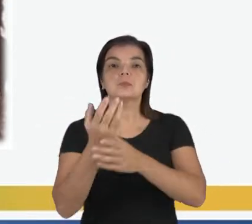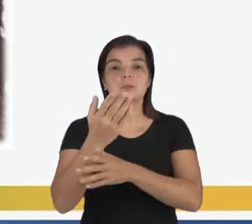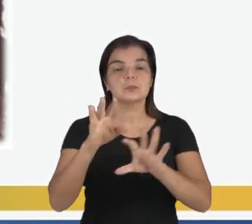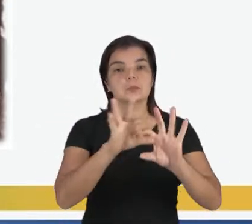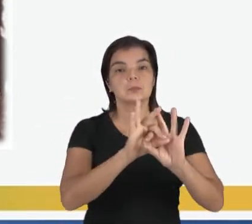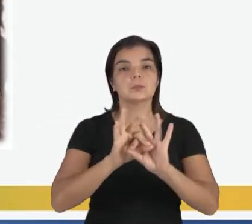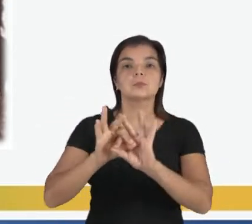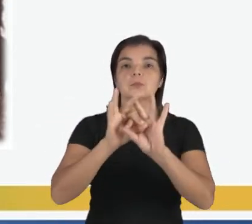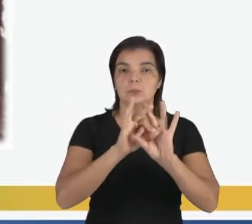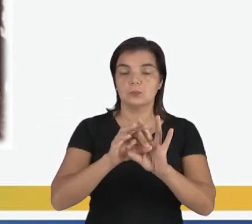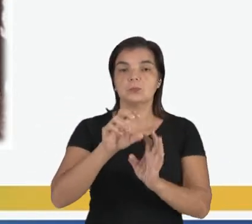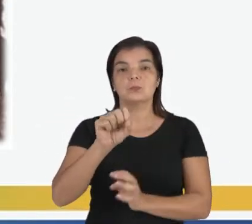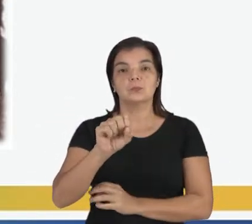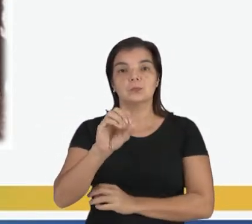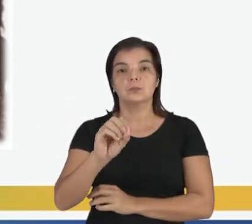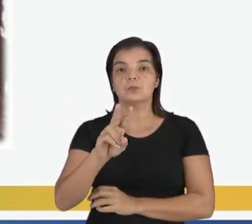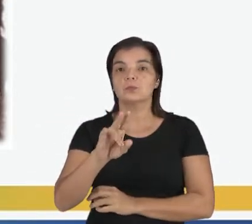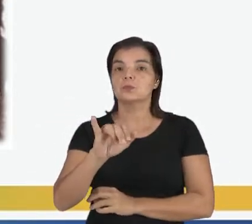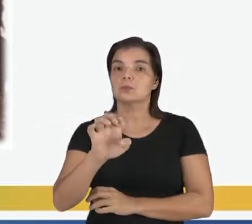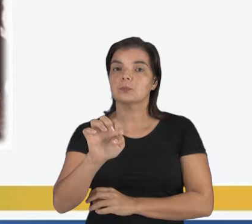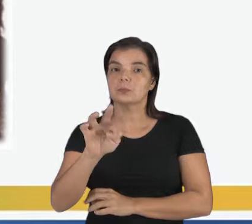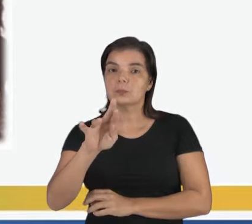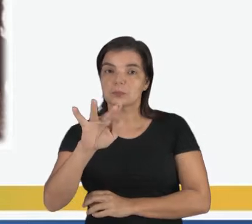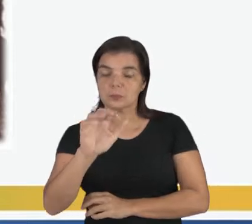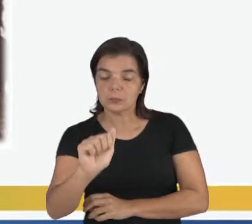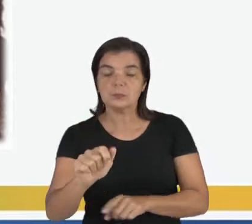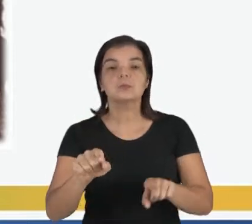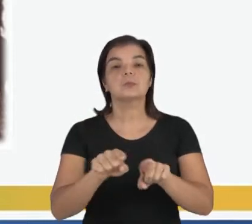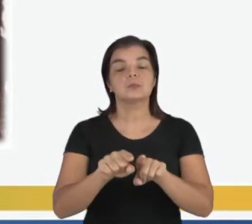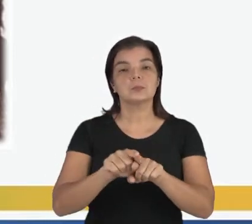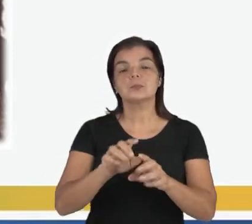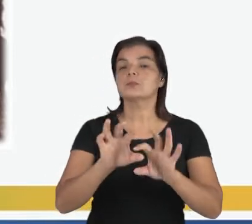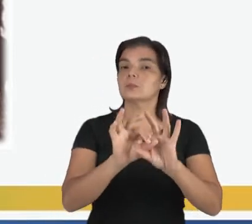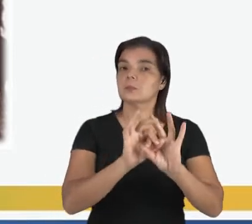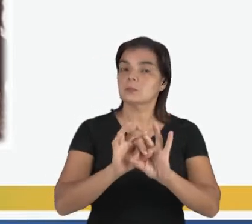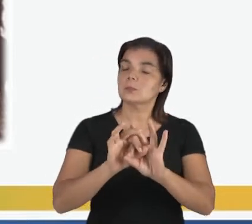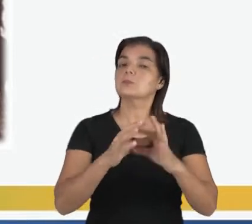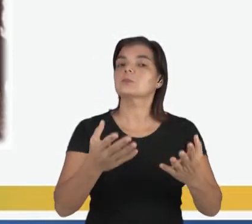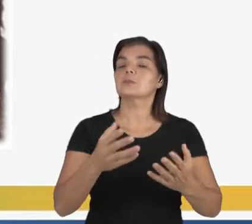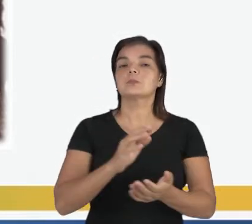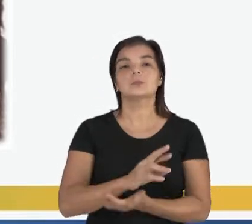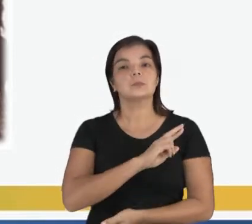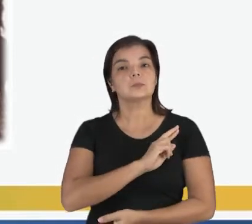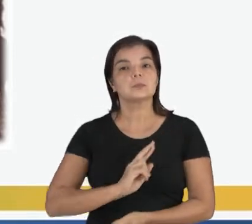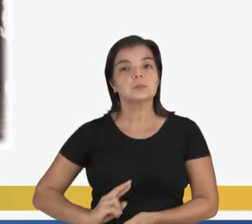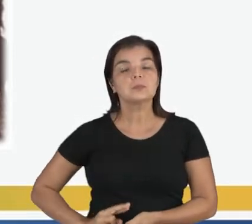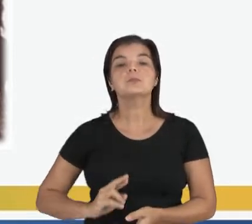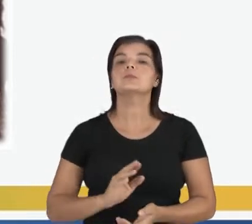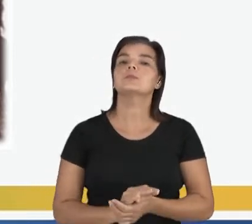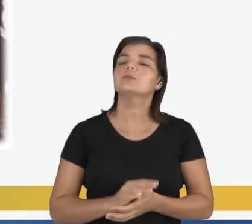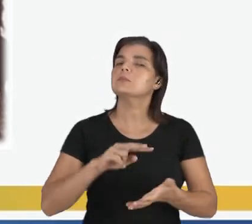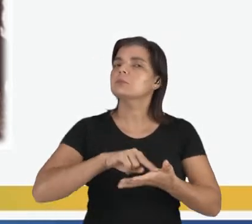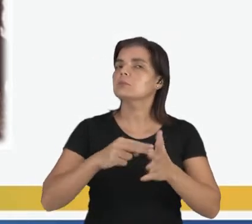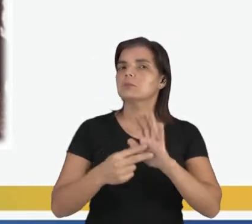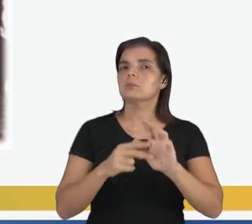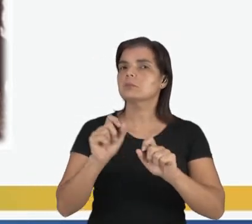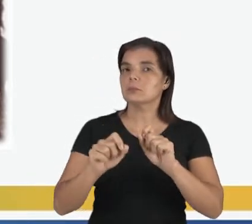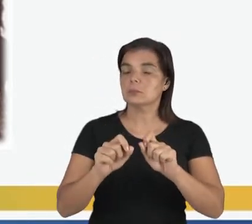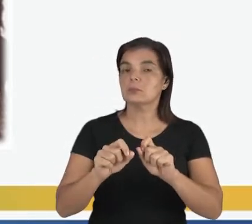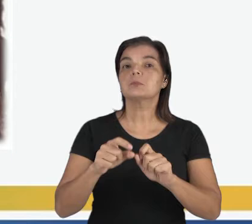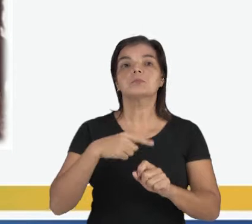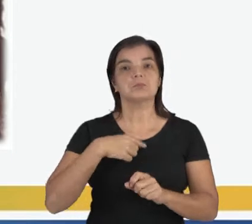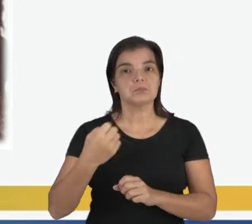União Soviética, né, União das Repúblicas Socialistas Soviéticas. Essa União Soviética vai ser uma